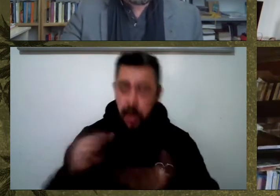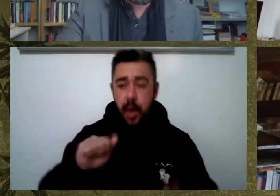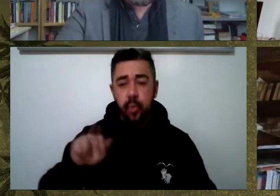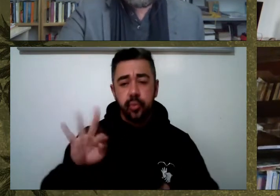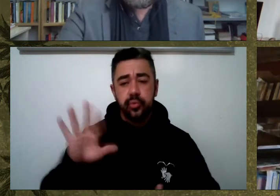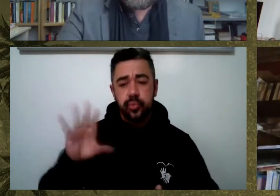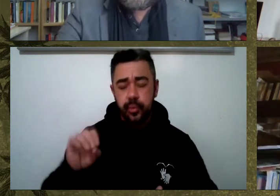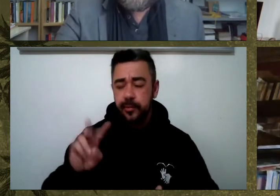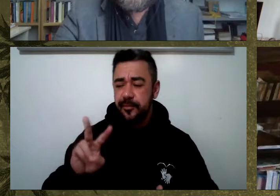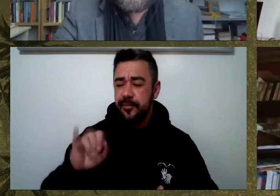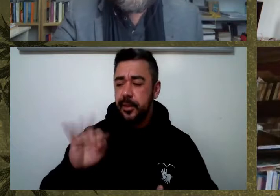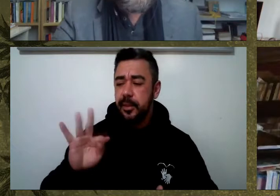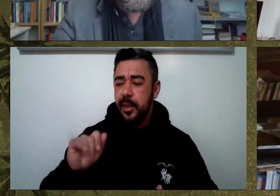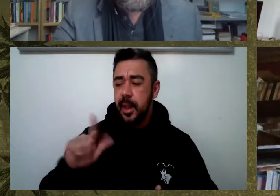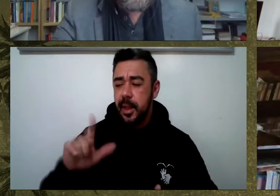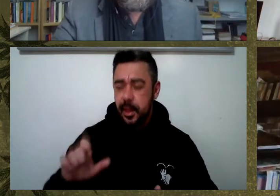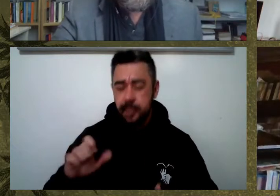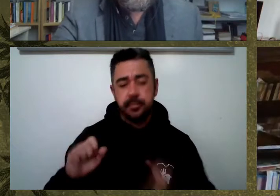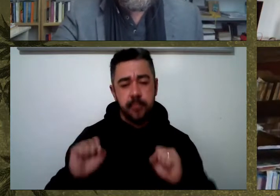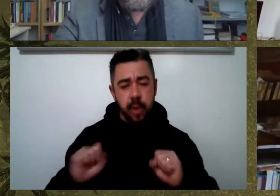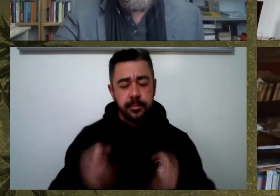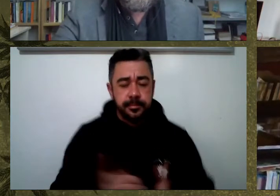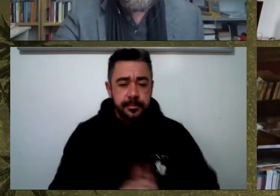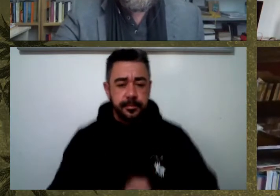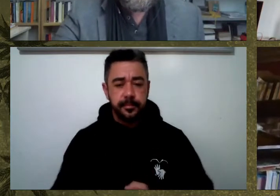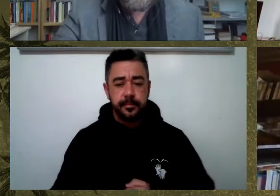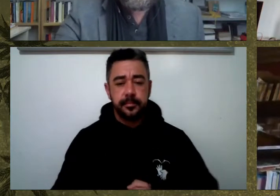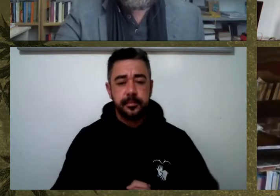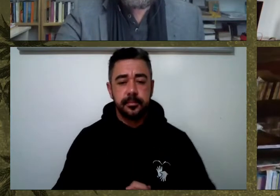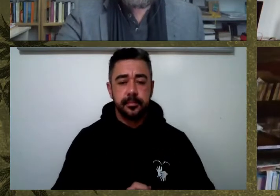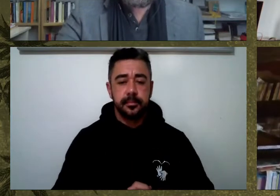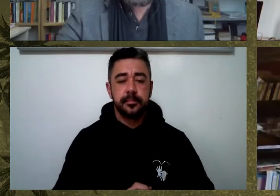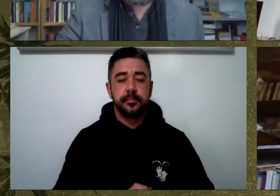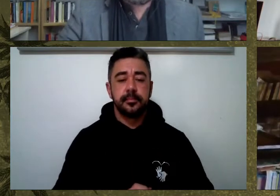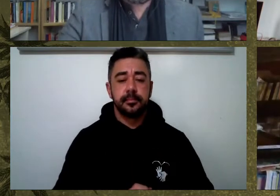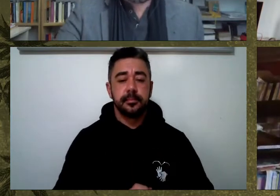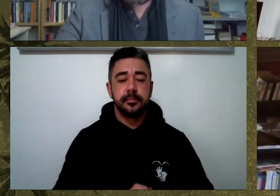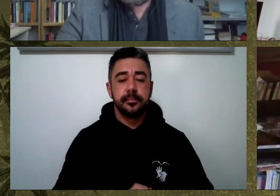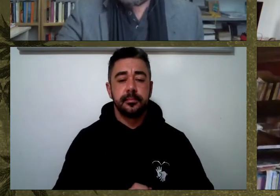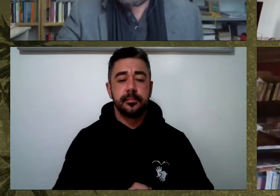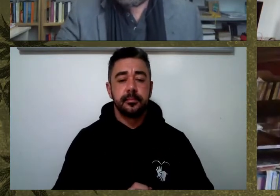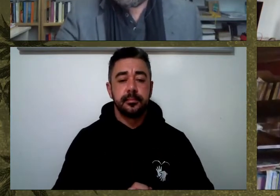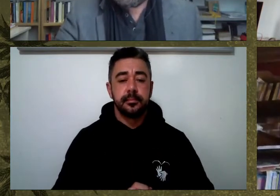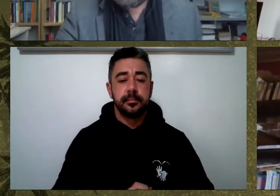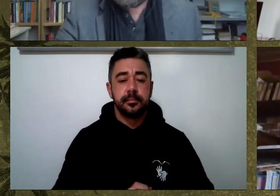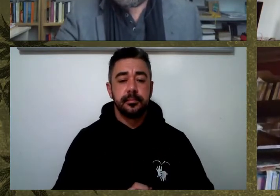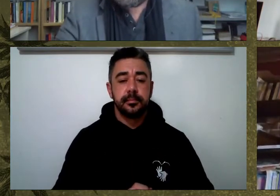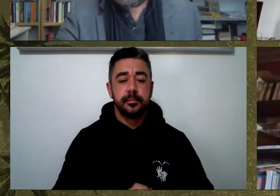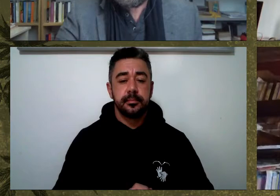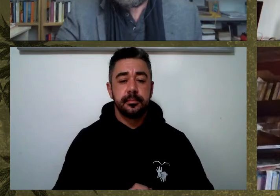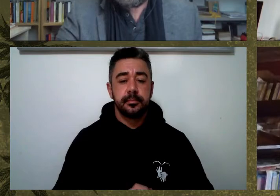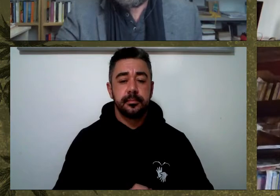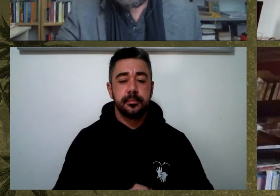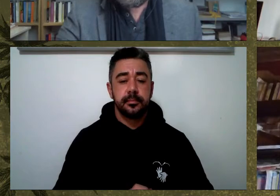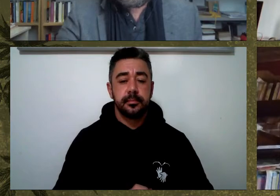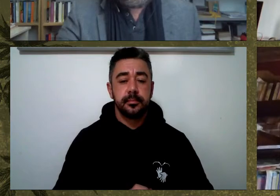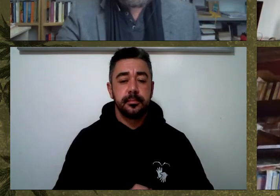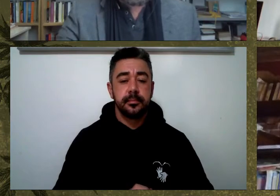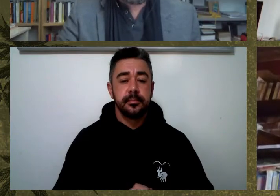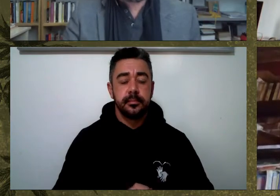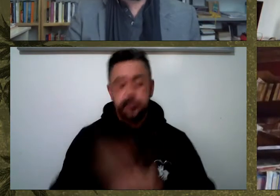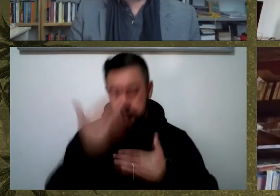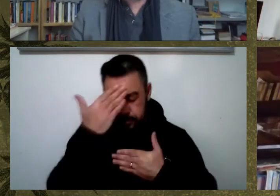para que faça também a sua saudação. Muchas